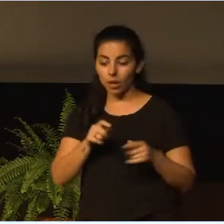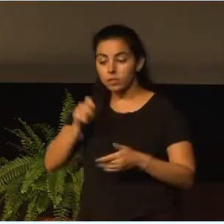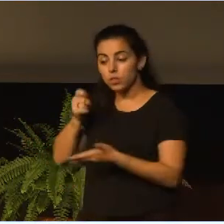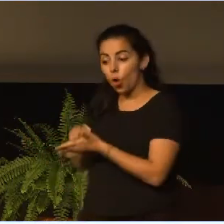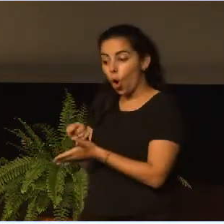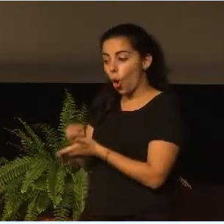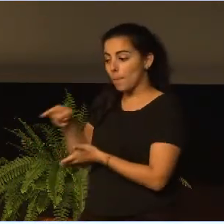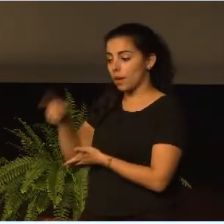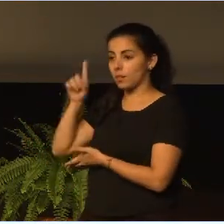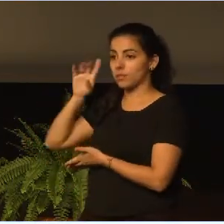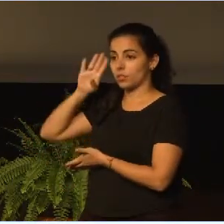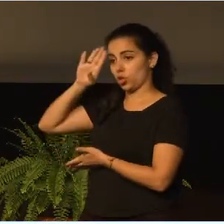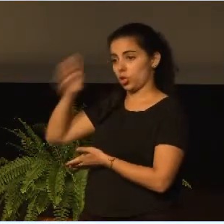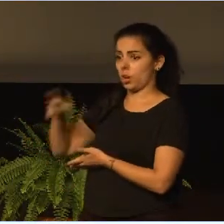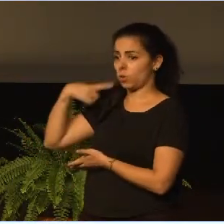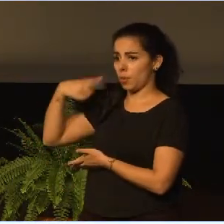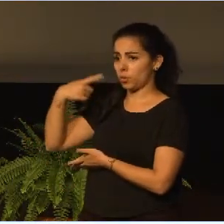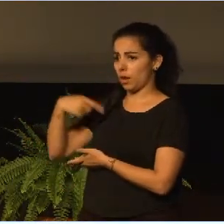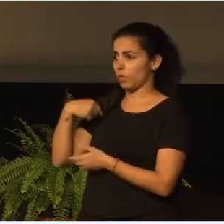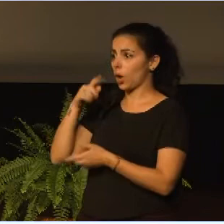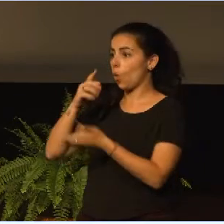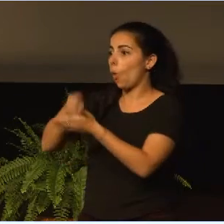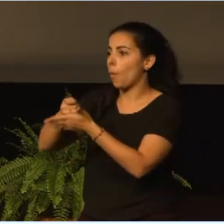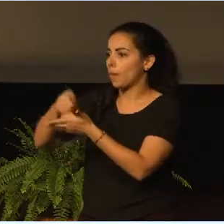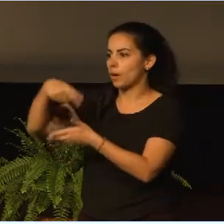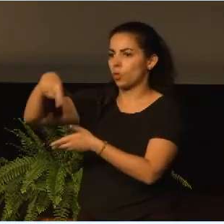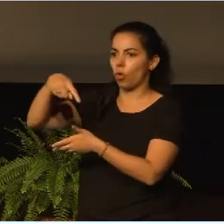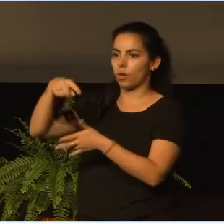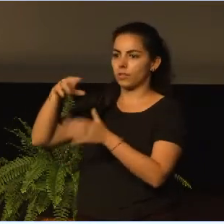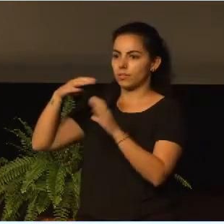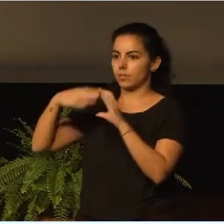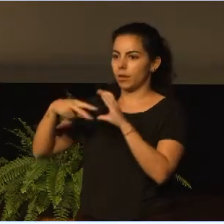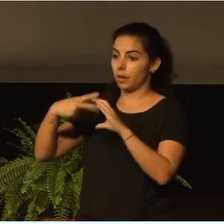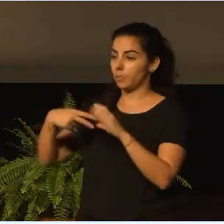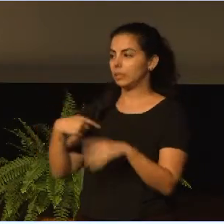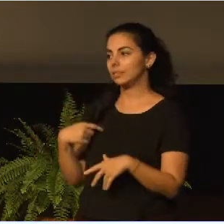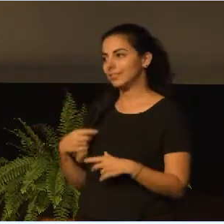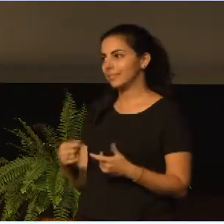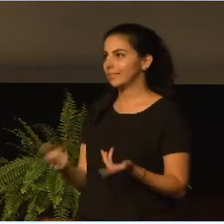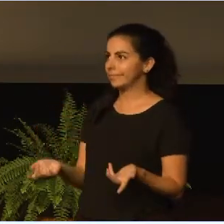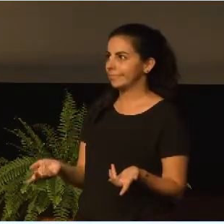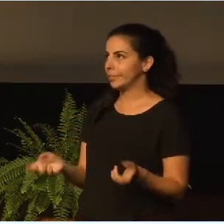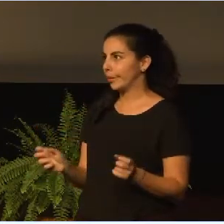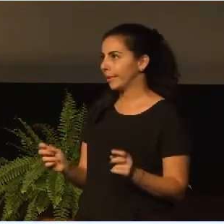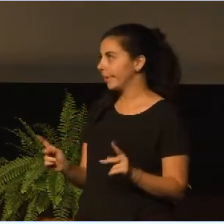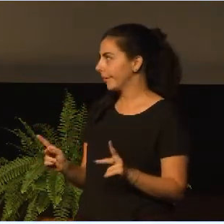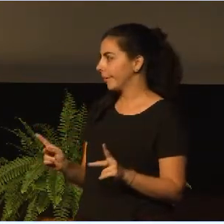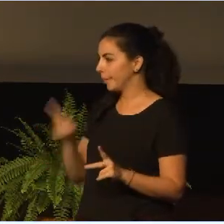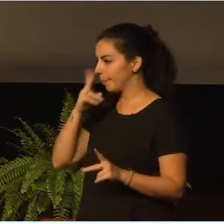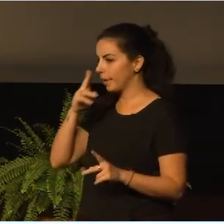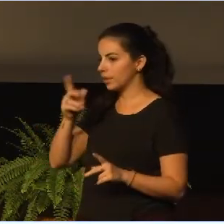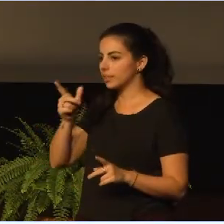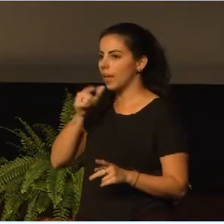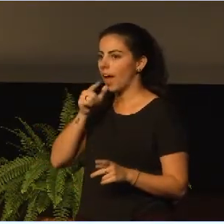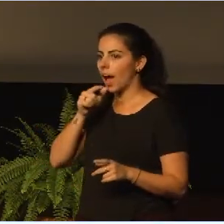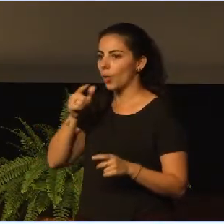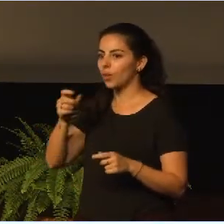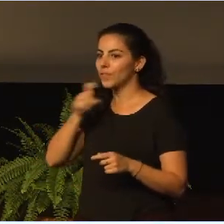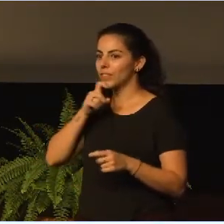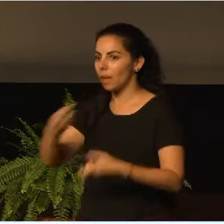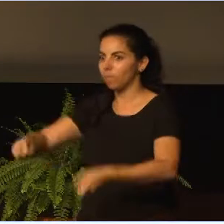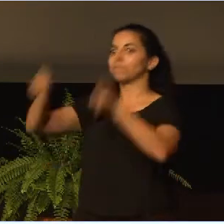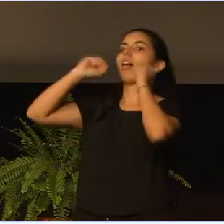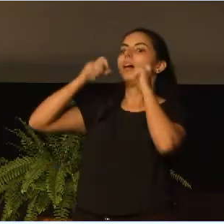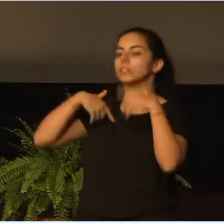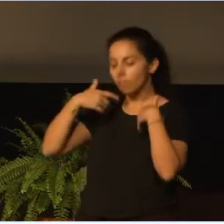deputados porque a gente não consegue dar demanda para isso. Foi isso que a gente ouviu. Aí a gente falou, porra, balde de água fria, né? Vamos desistir? Vamos